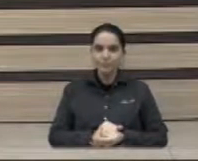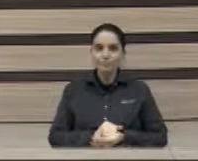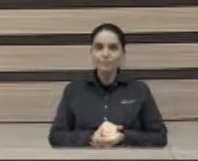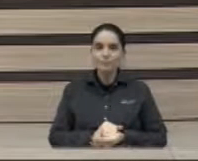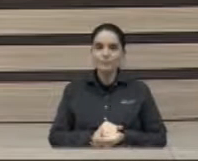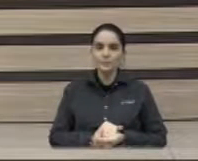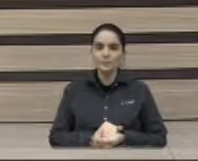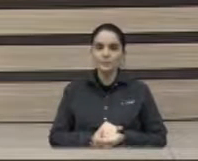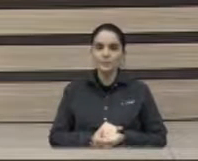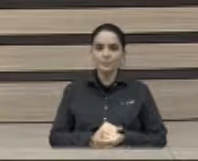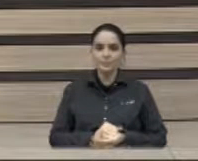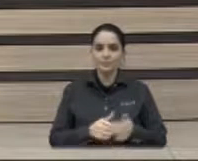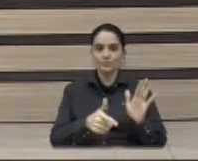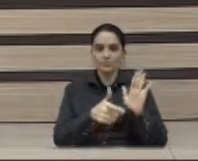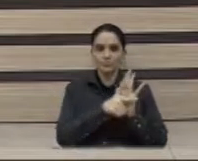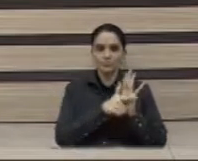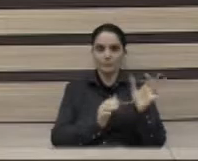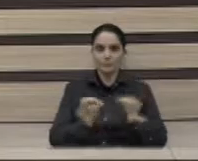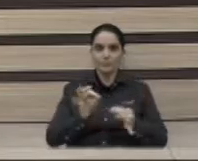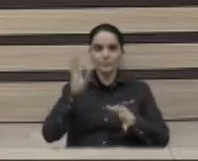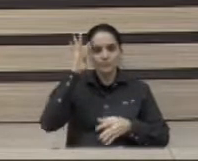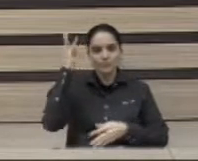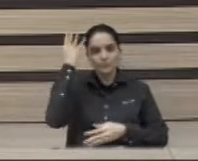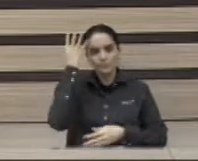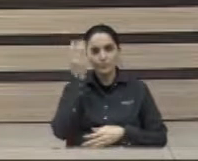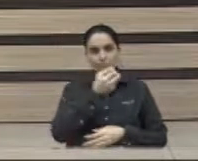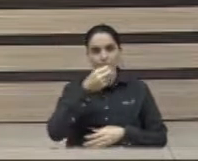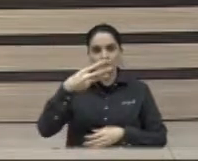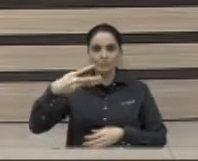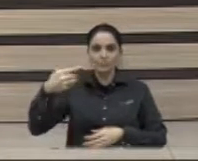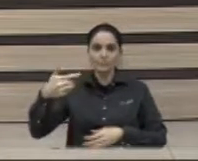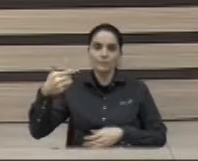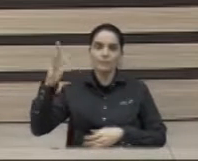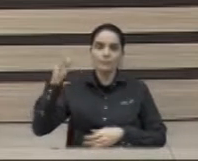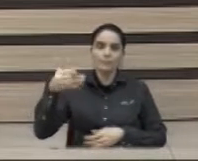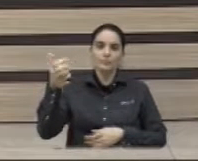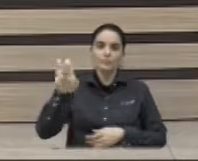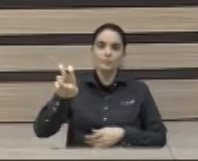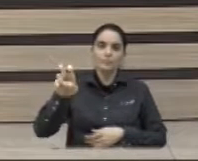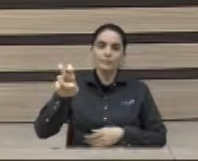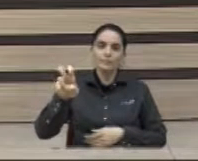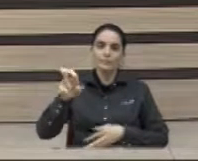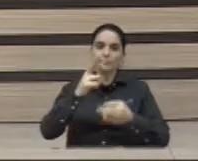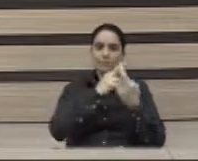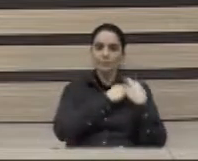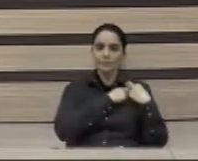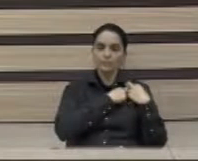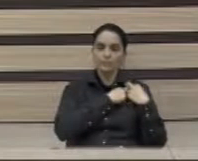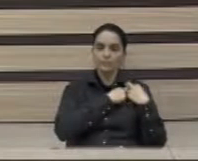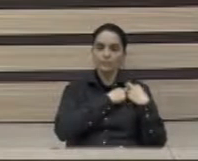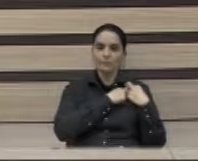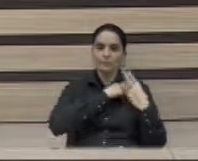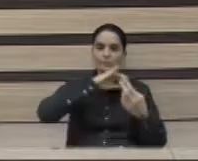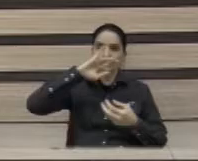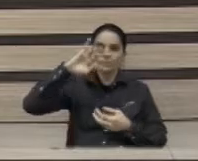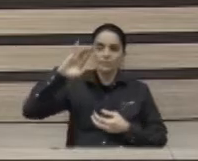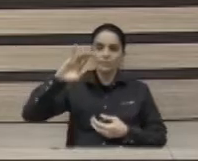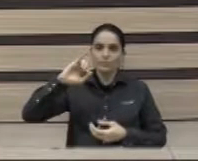item 2. Projeto de resolução número 32/2015, de autoria do nobre vereador